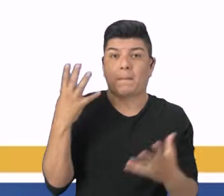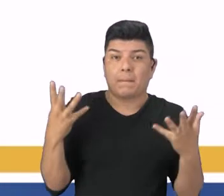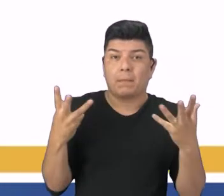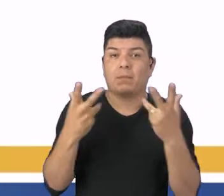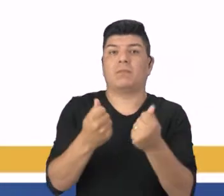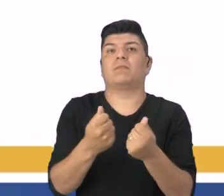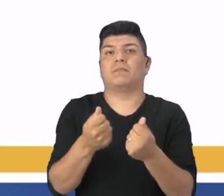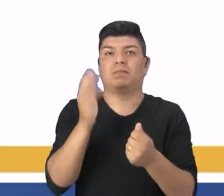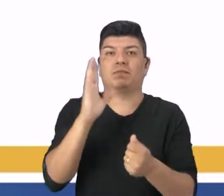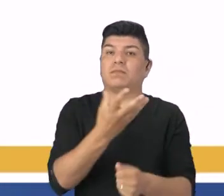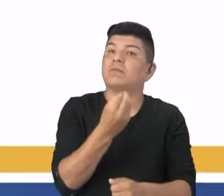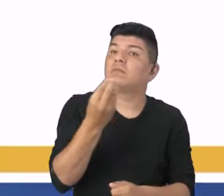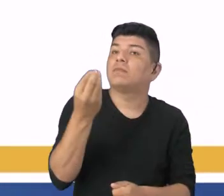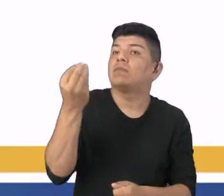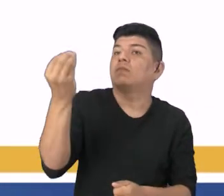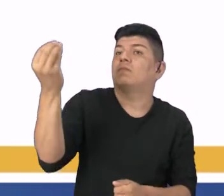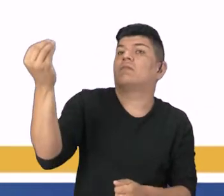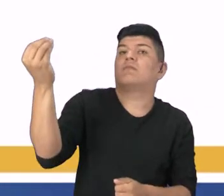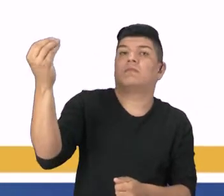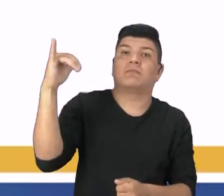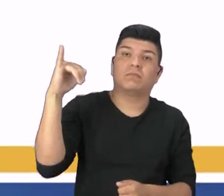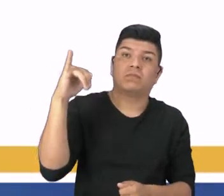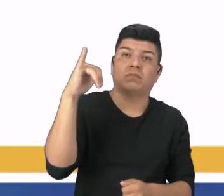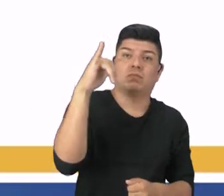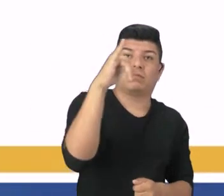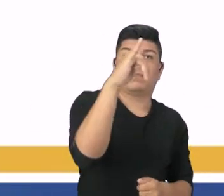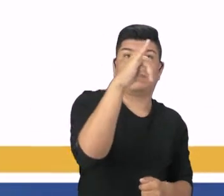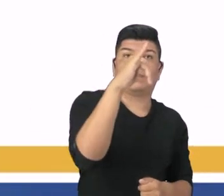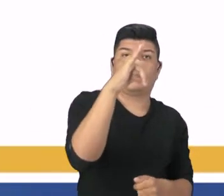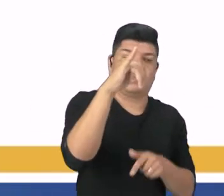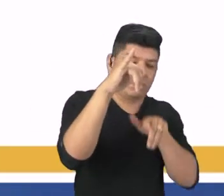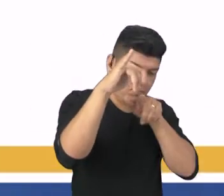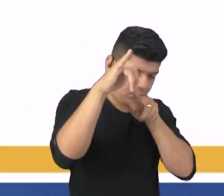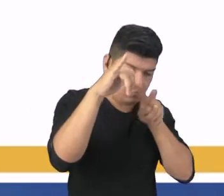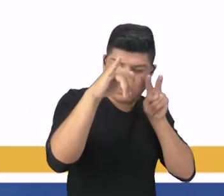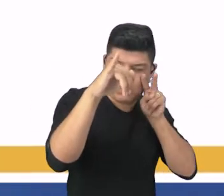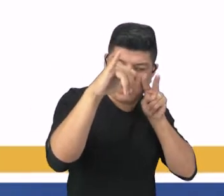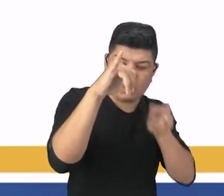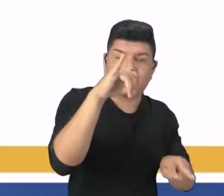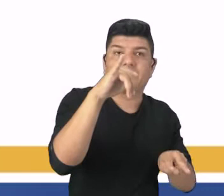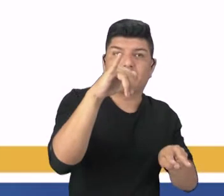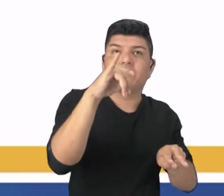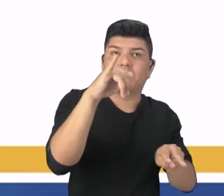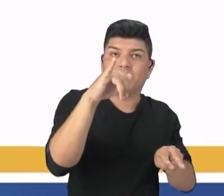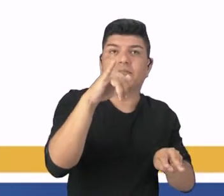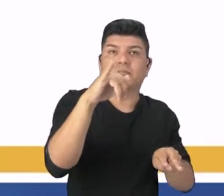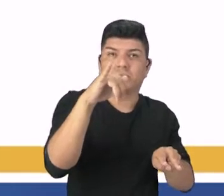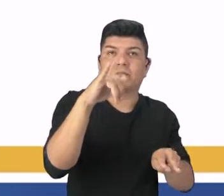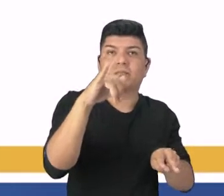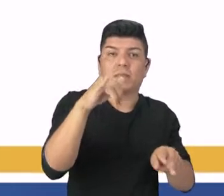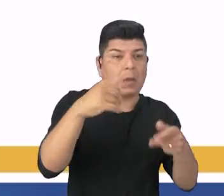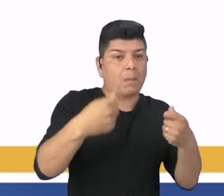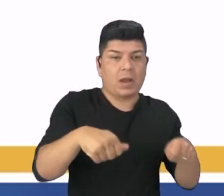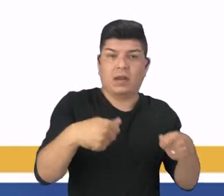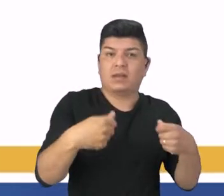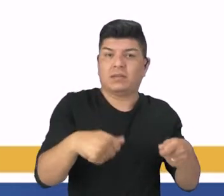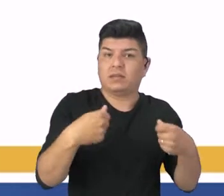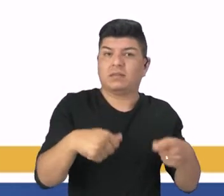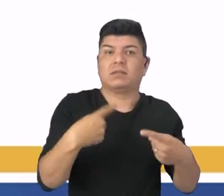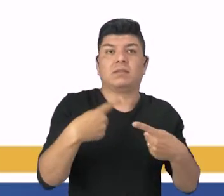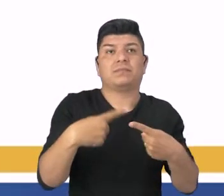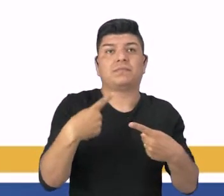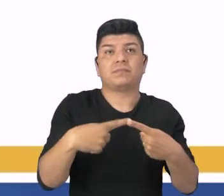Até quem já viajou de avião vê que as marcas que são deixadas pelo trator onde foi feita a colheita, elas são precisas. Por